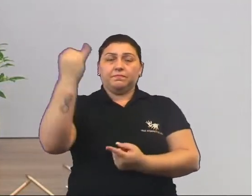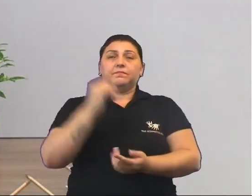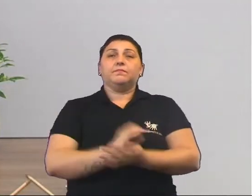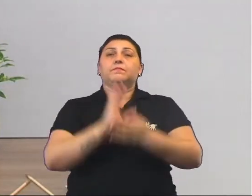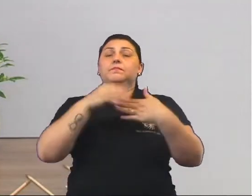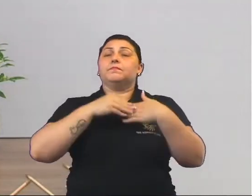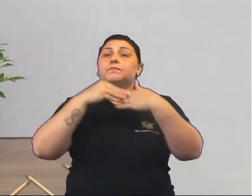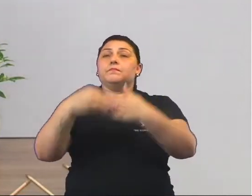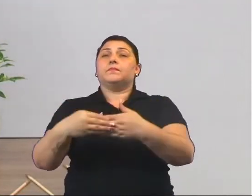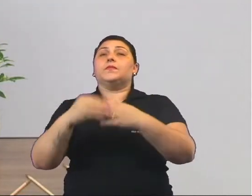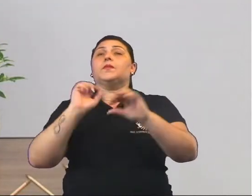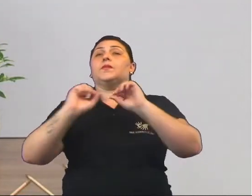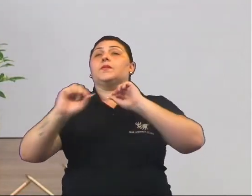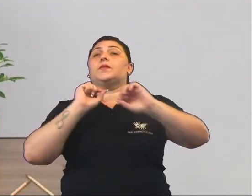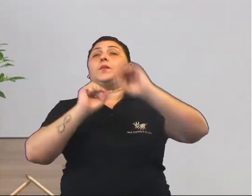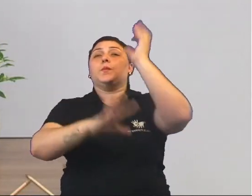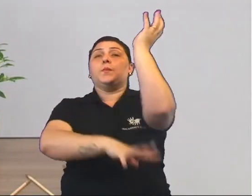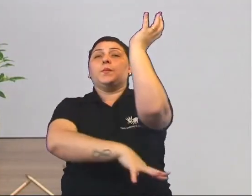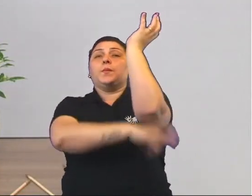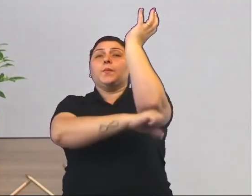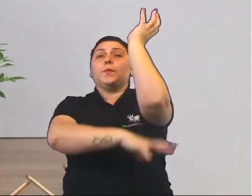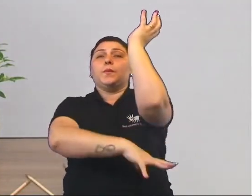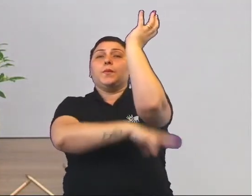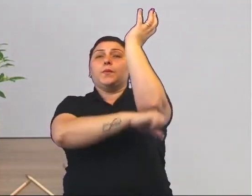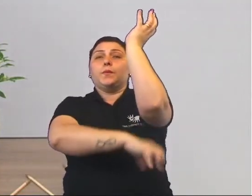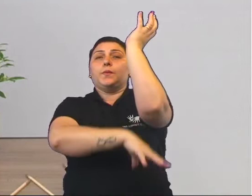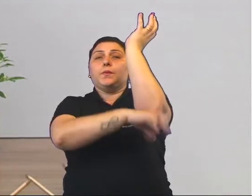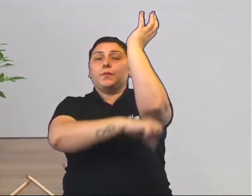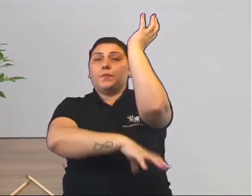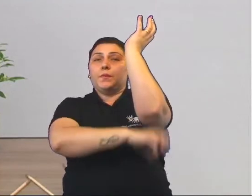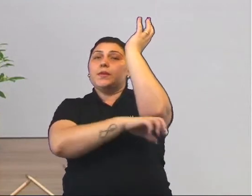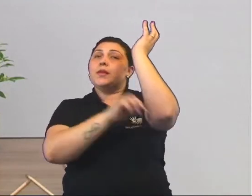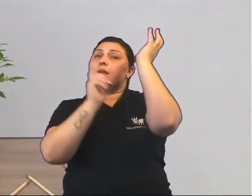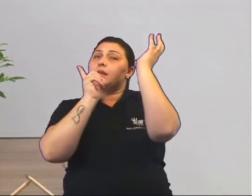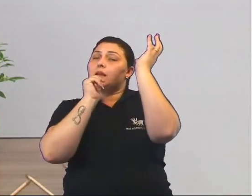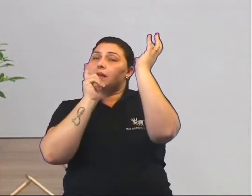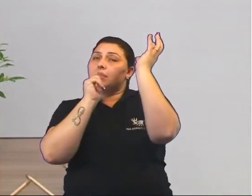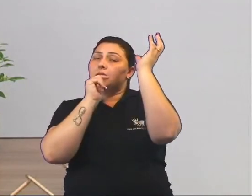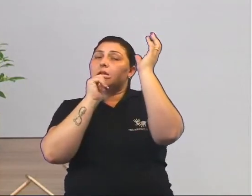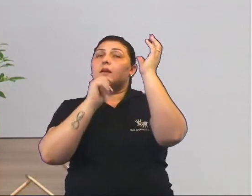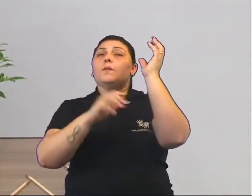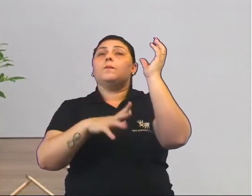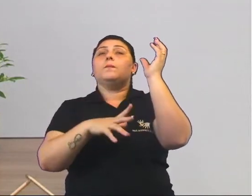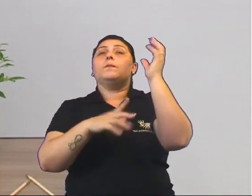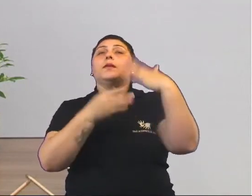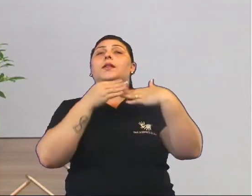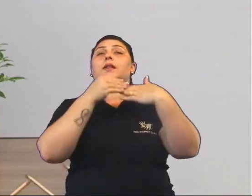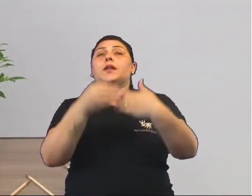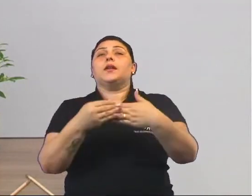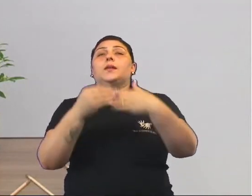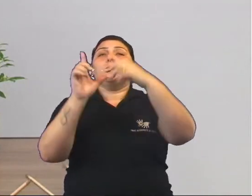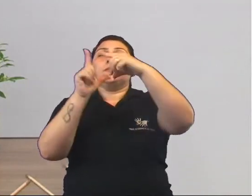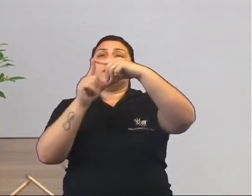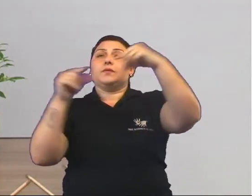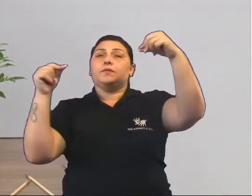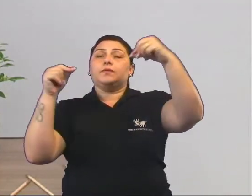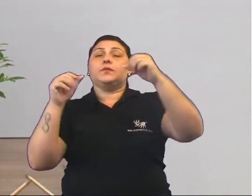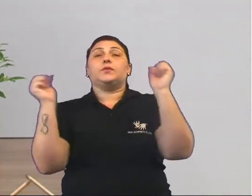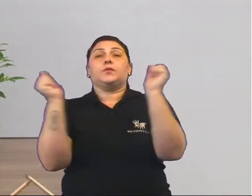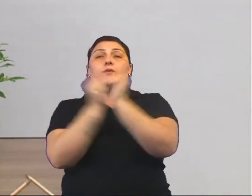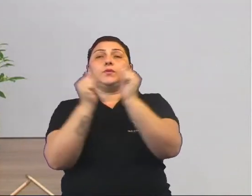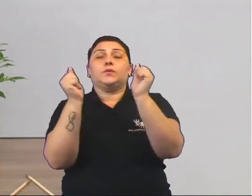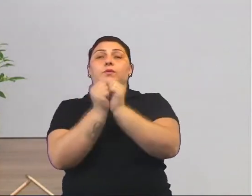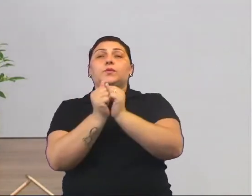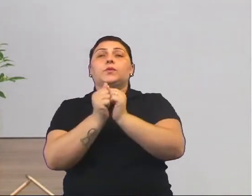que é captar, né, pegar toda a água do solo e levar para as folhas, leva junto